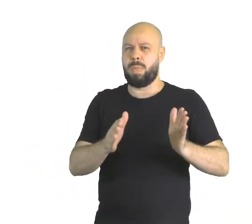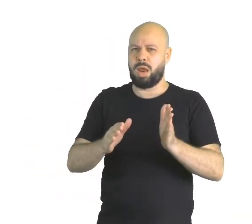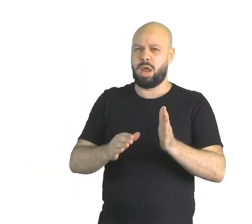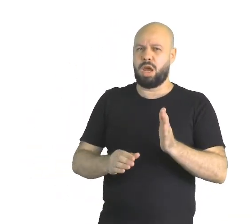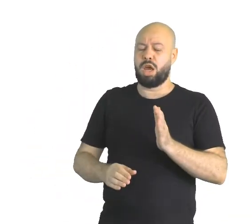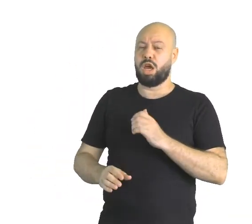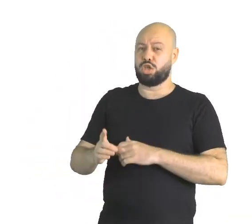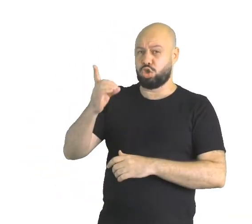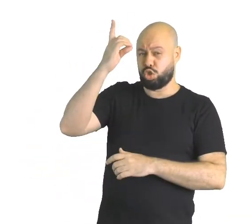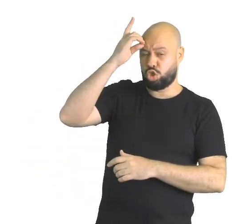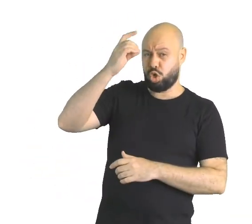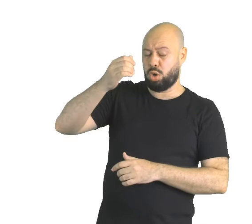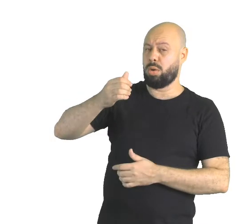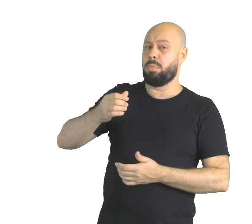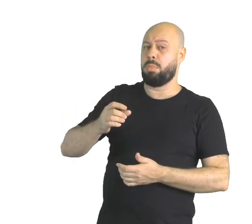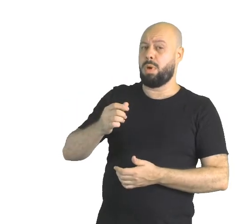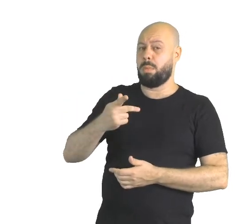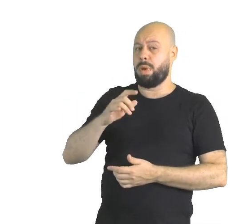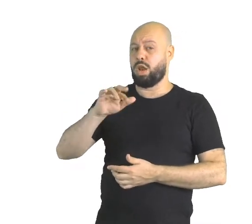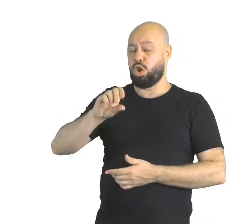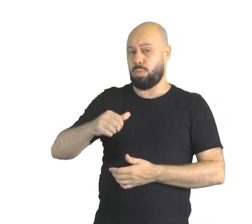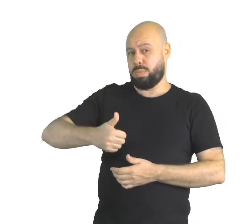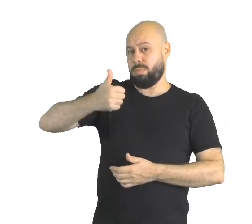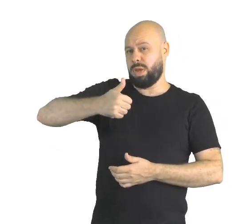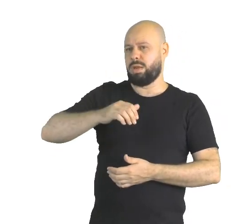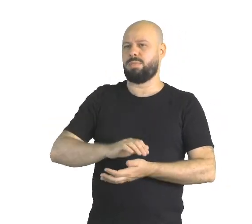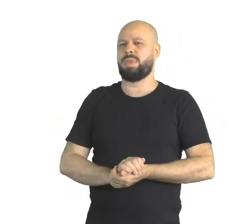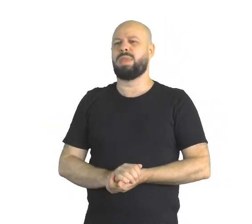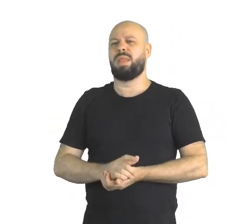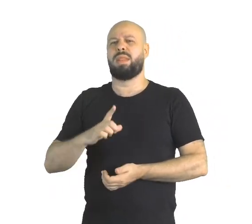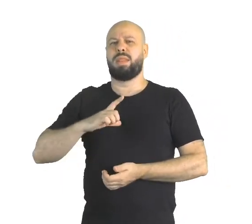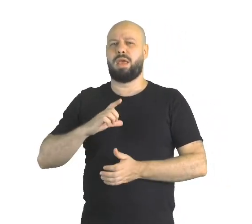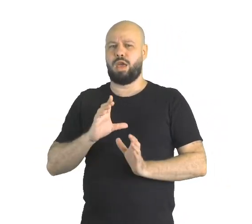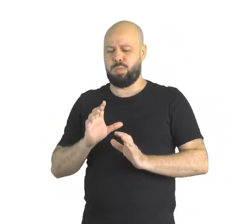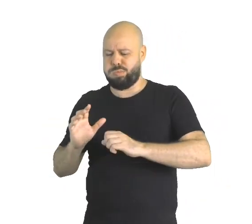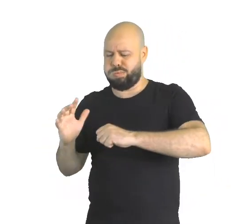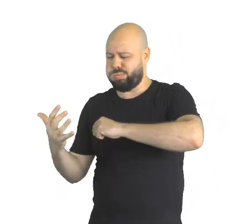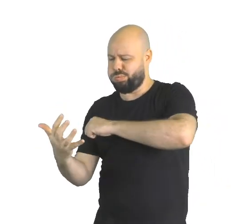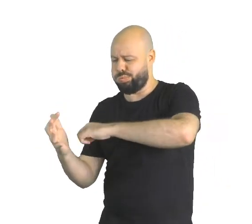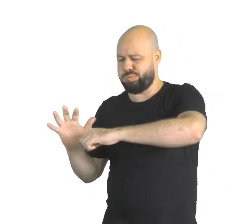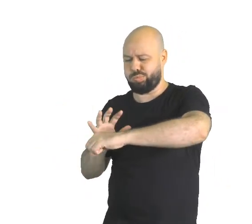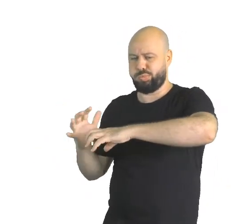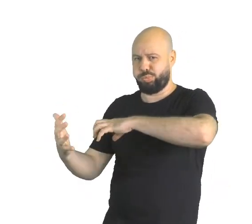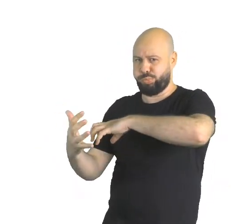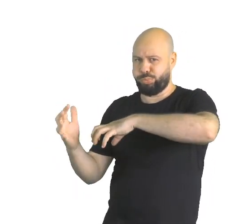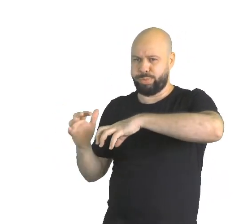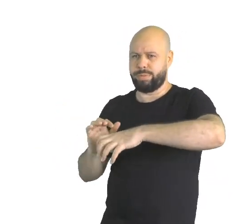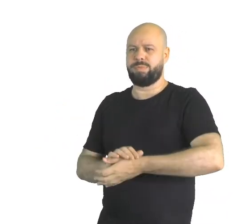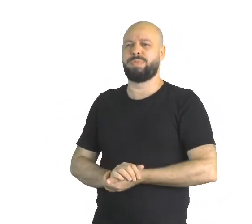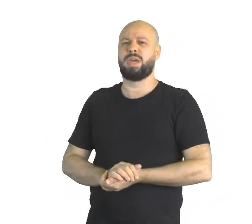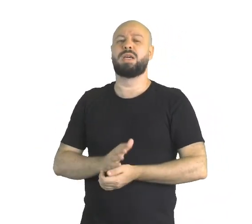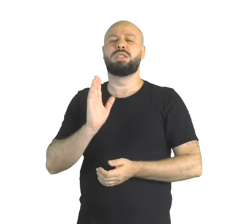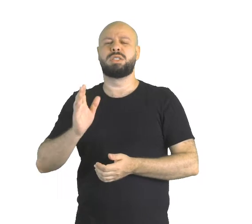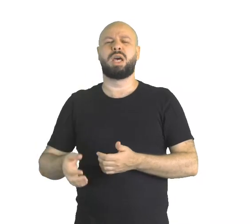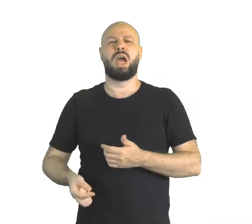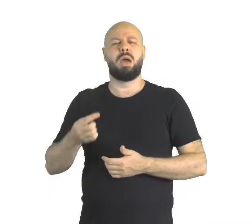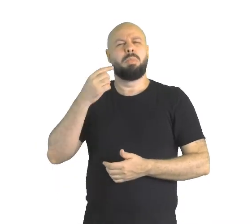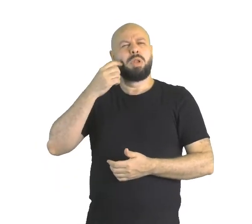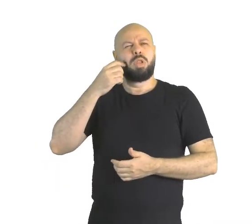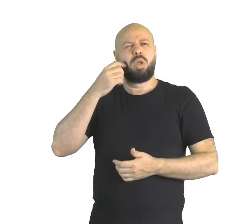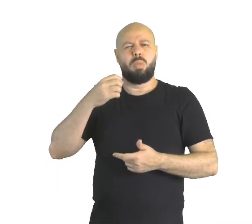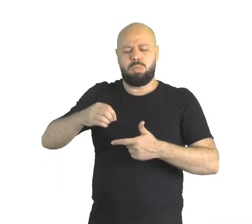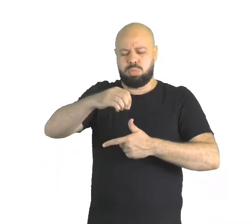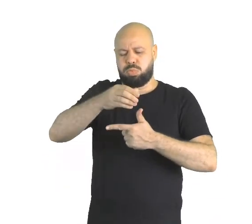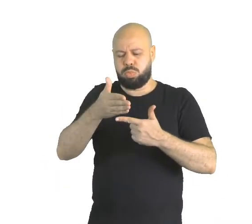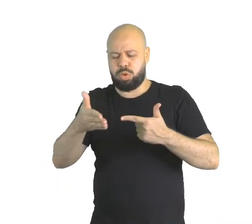na Constituição os primeiros aldeamentos. A partir de 1850, já no reinado de Dom Pedro II, Império